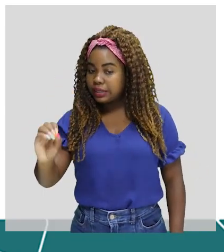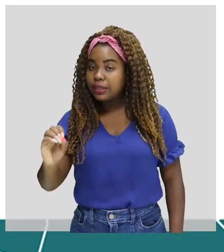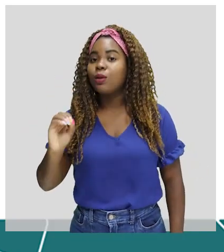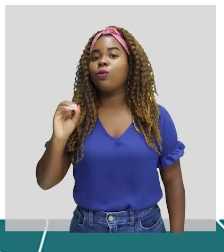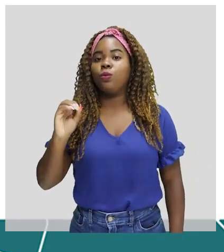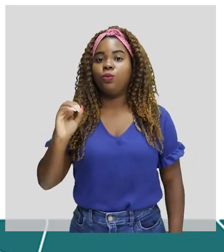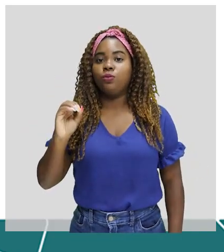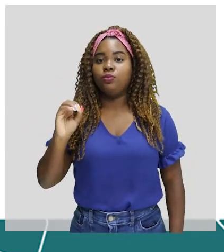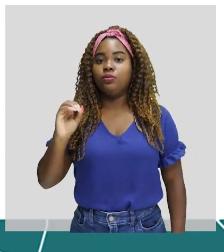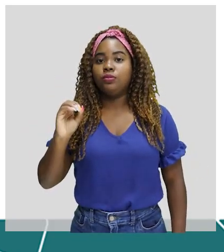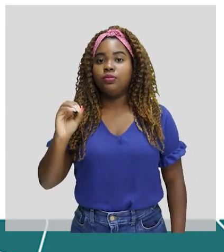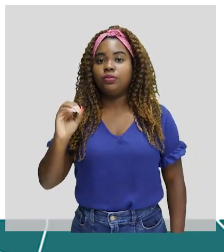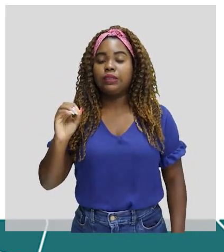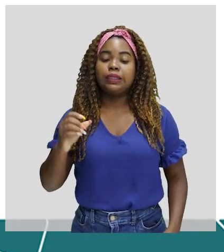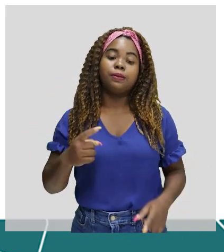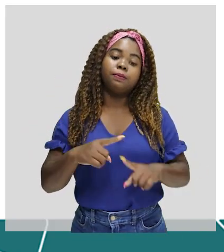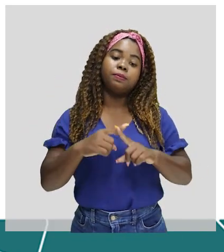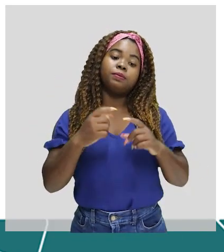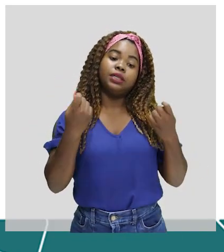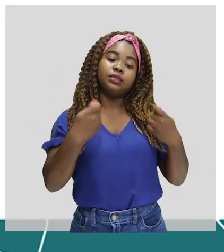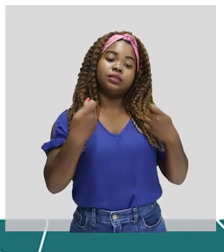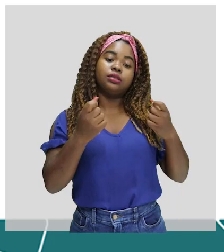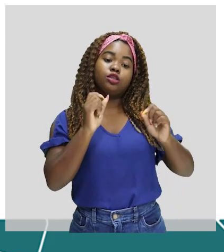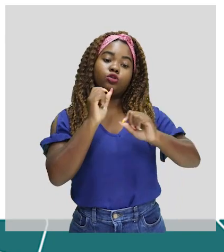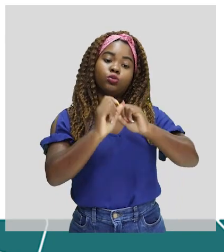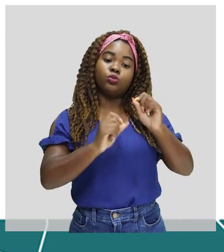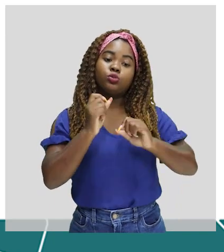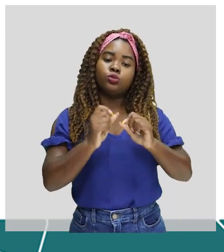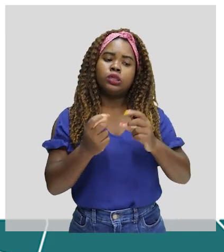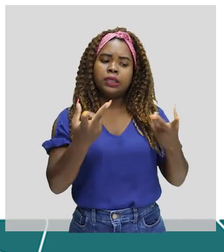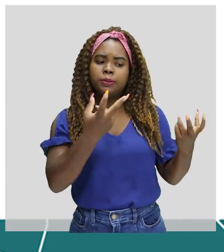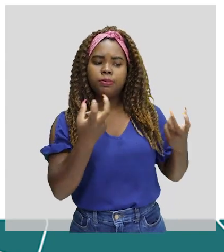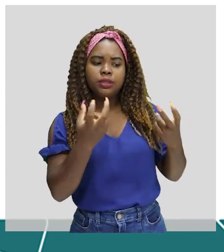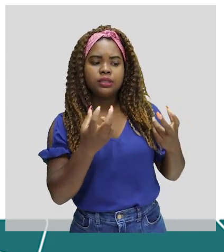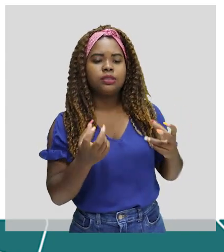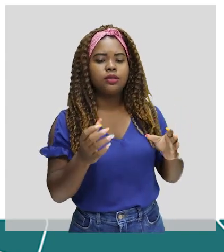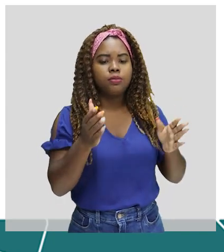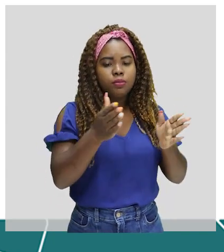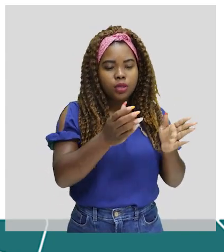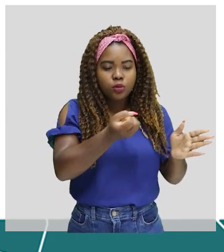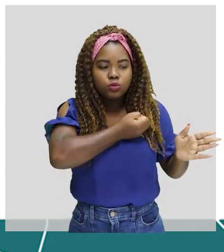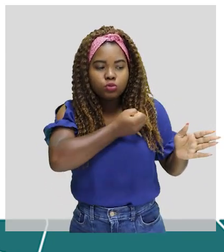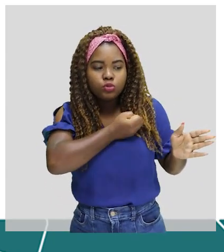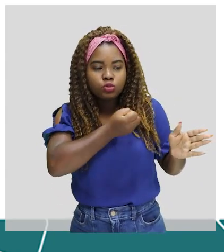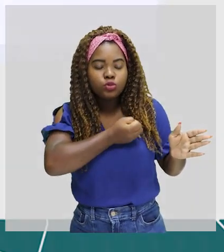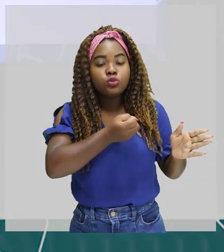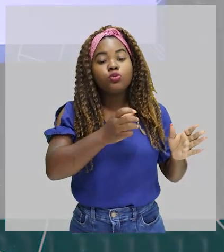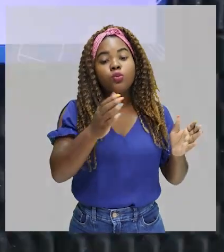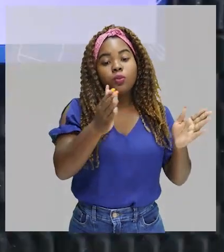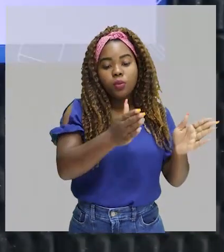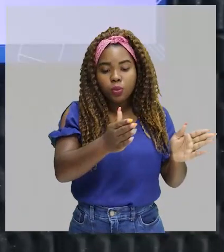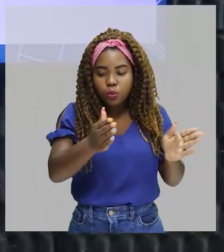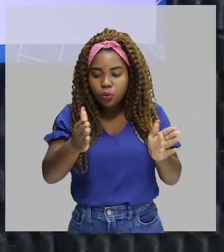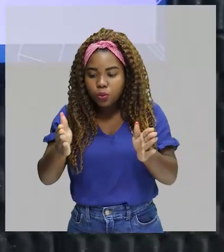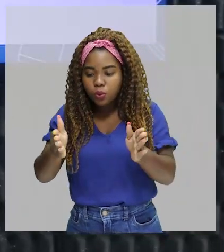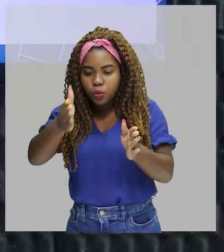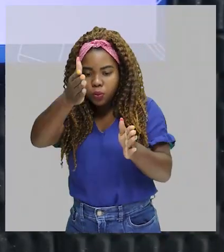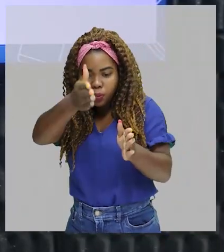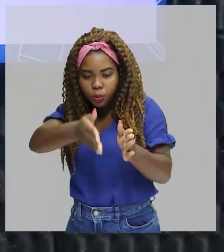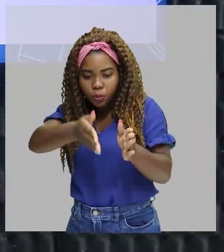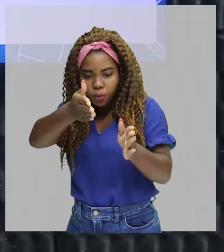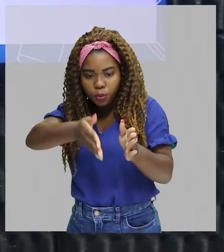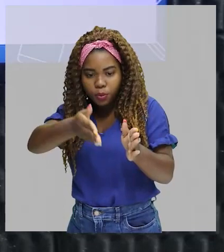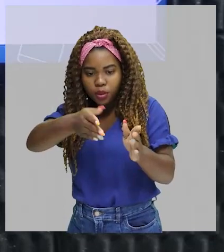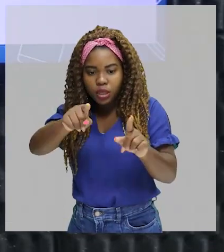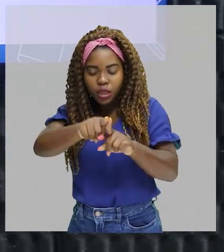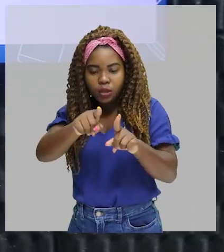isso, obviamente, nós precisamos identificar, né, os termos, no caso, os meios e os extremos. Depois, definiremos